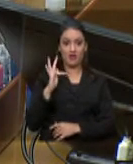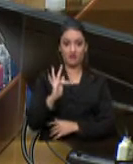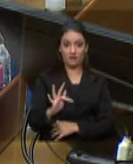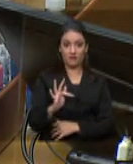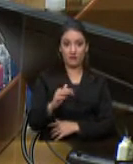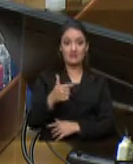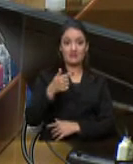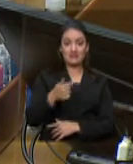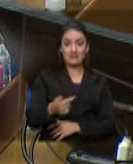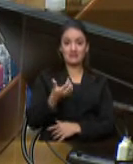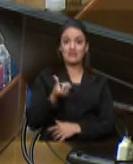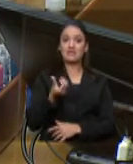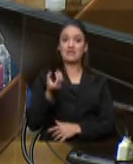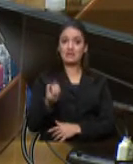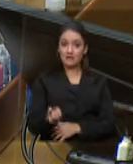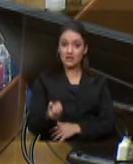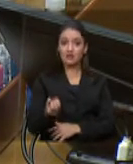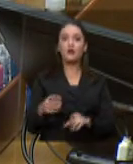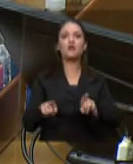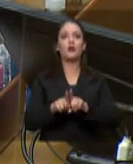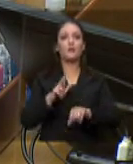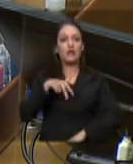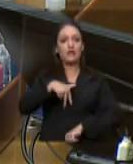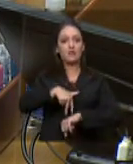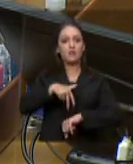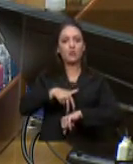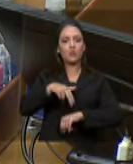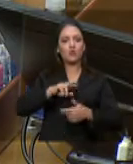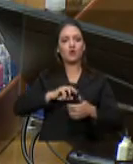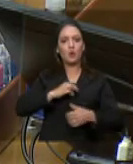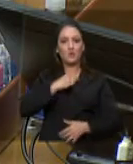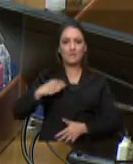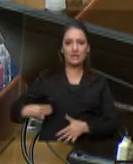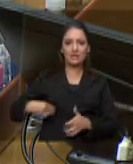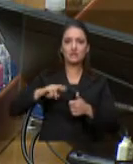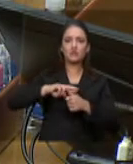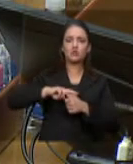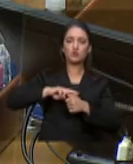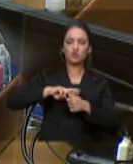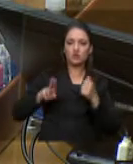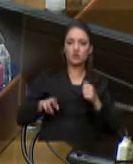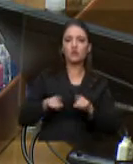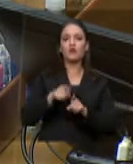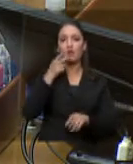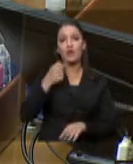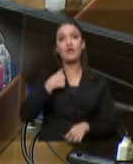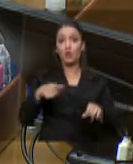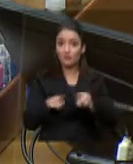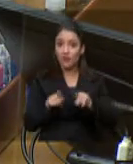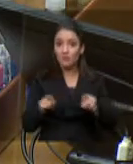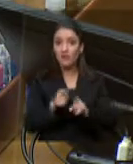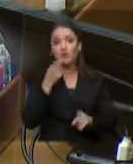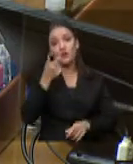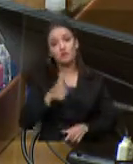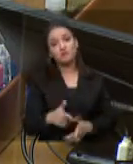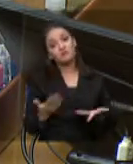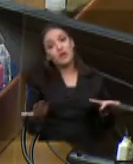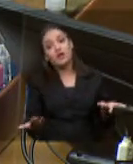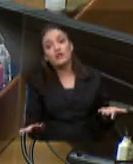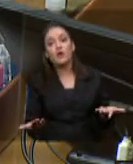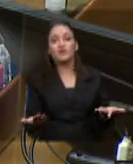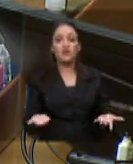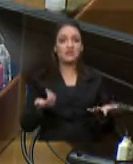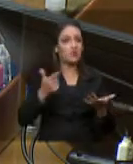fundamental 760, tanto que da tribuna o ministro Bruno Bianco falou, e hoje, mais uma vez, eu afirmei. Talvez não tenha